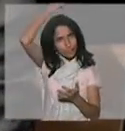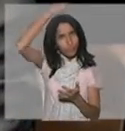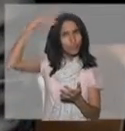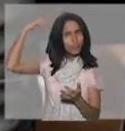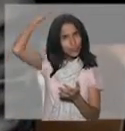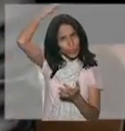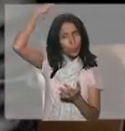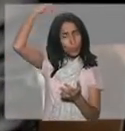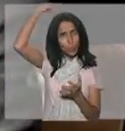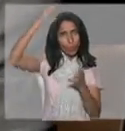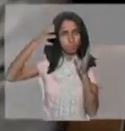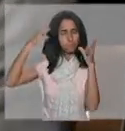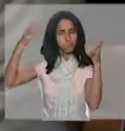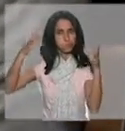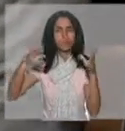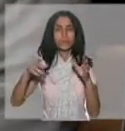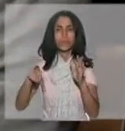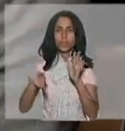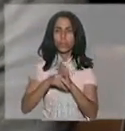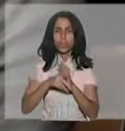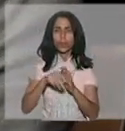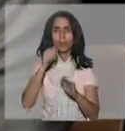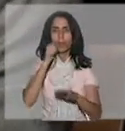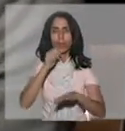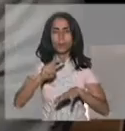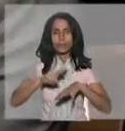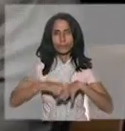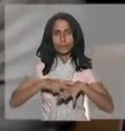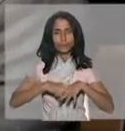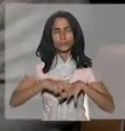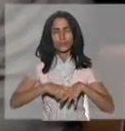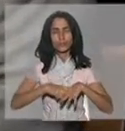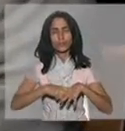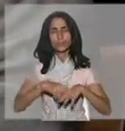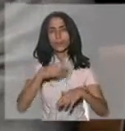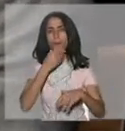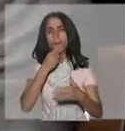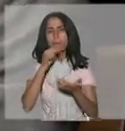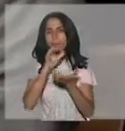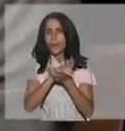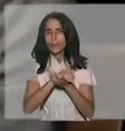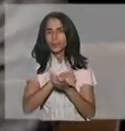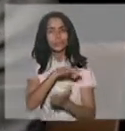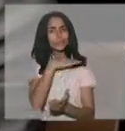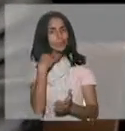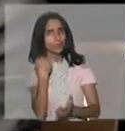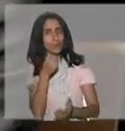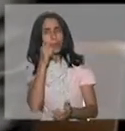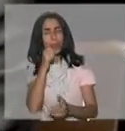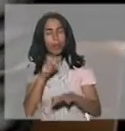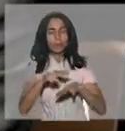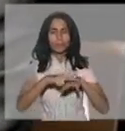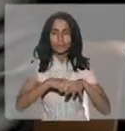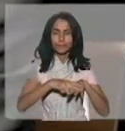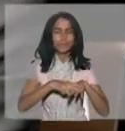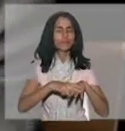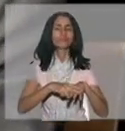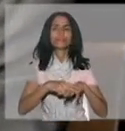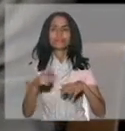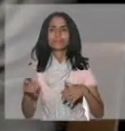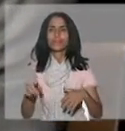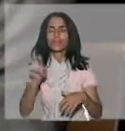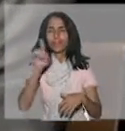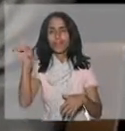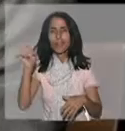pelas viúvas então na áfrica neste ano com uma coisa bonita que a gente nossa boate lindo poema na áfrica não é bonito porque